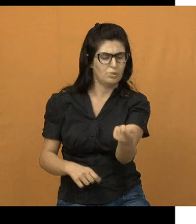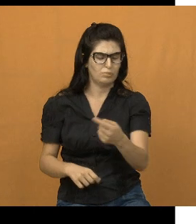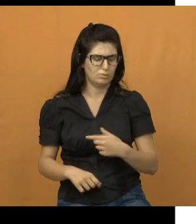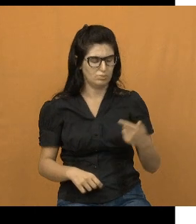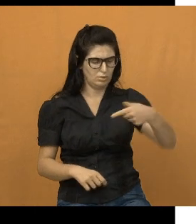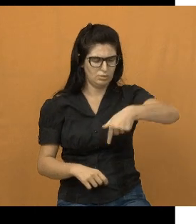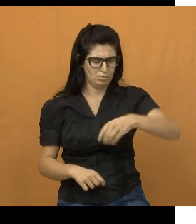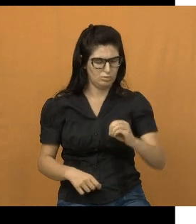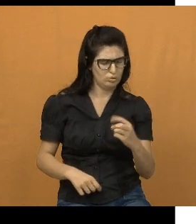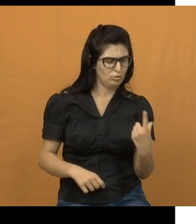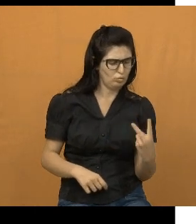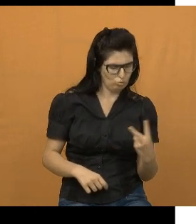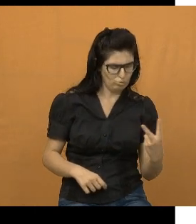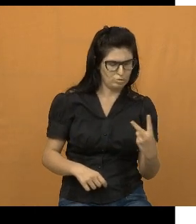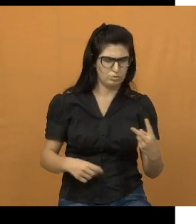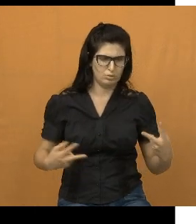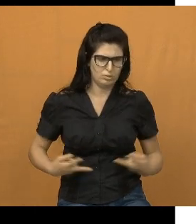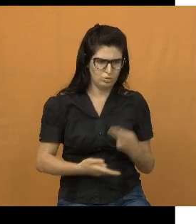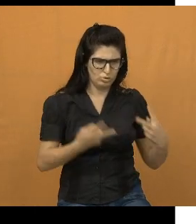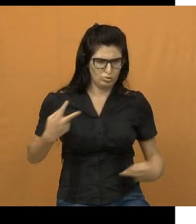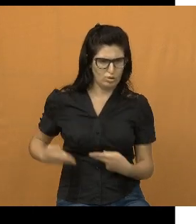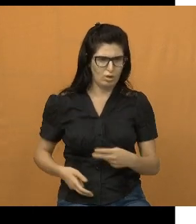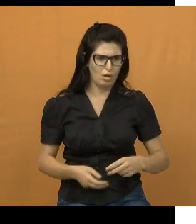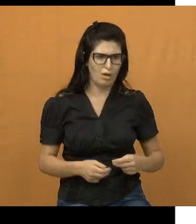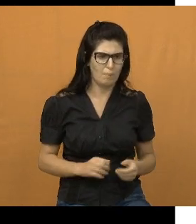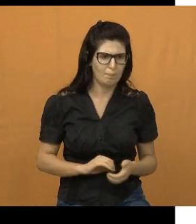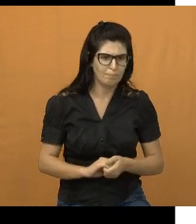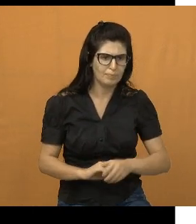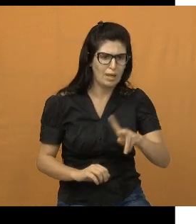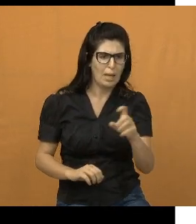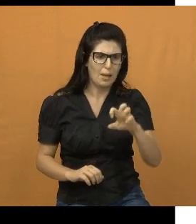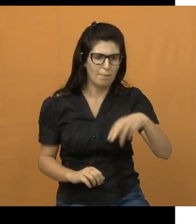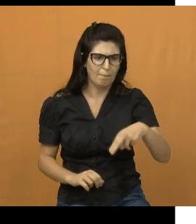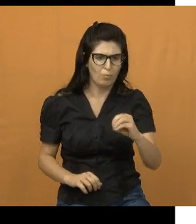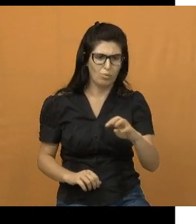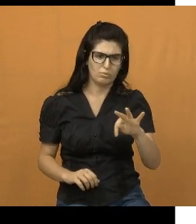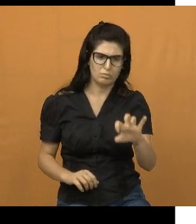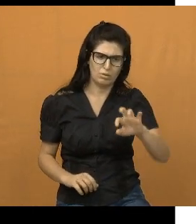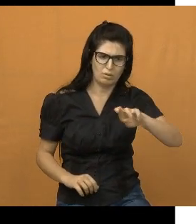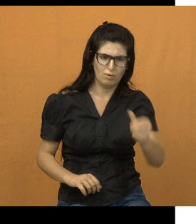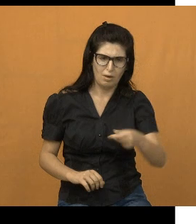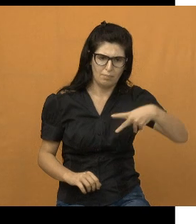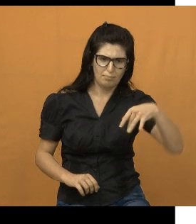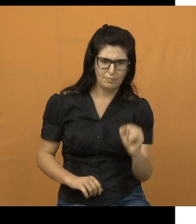7.702 cirurgias. Hemoterapia,